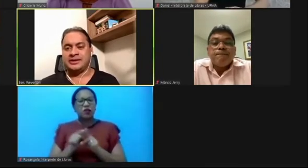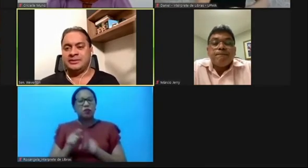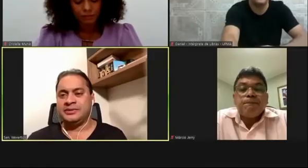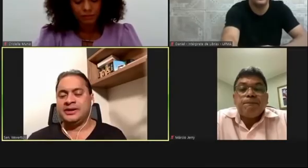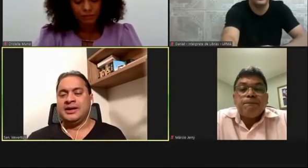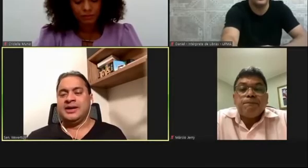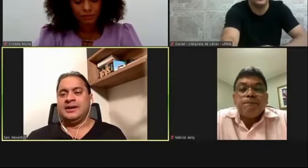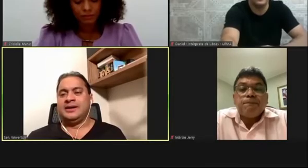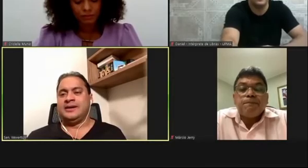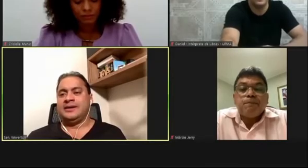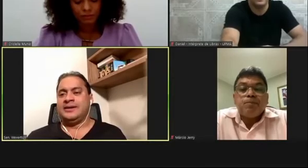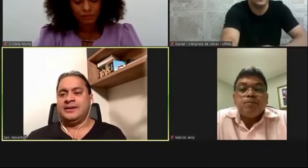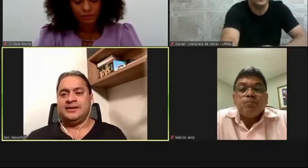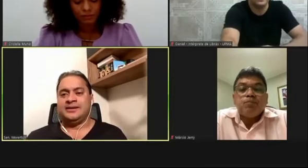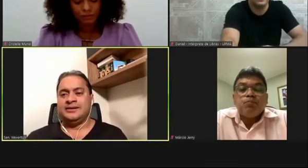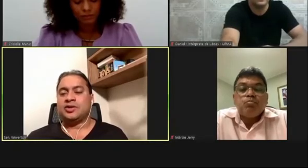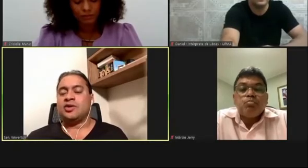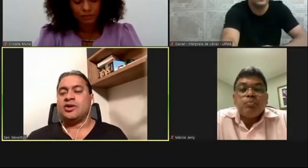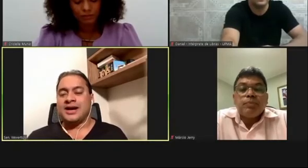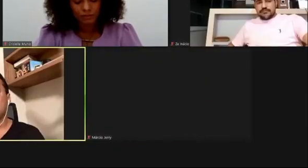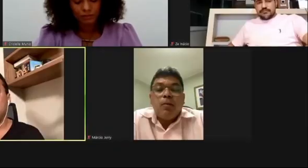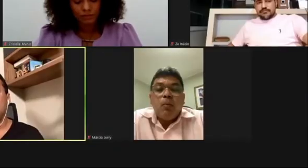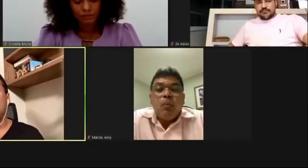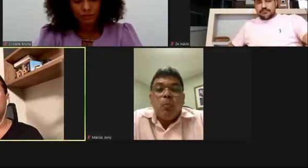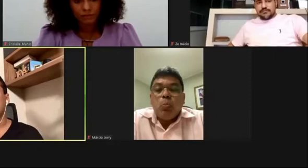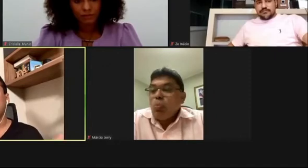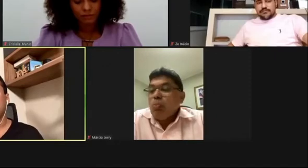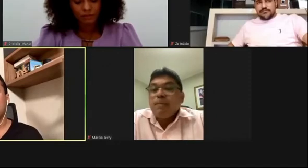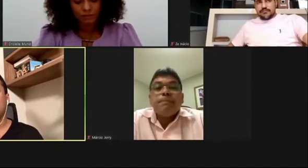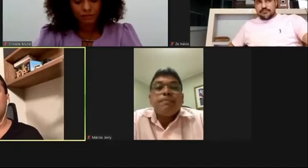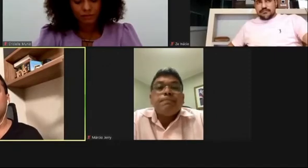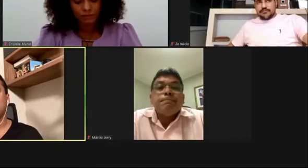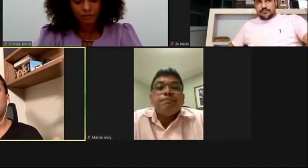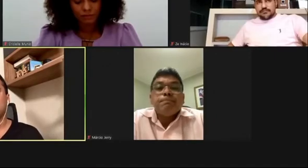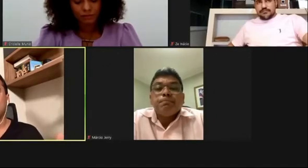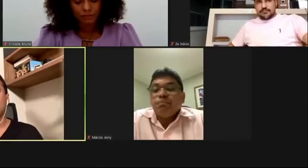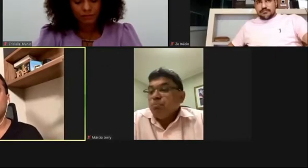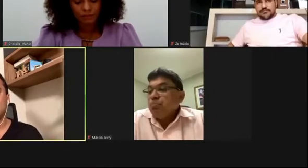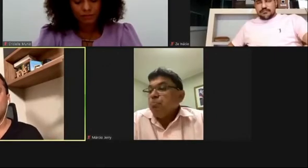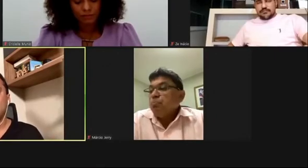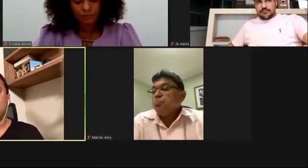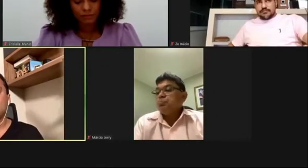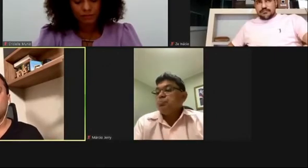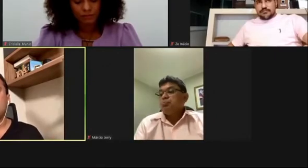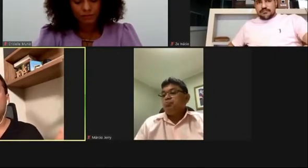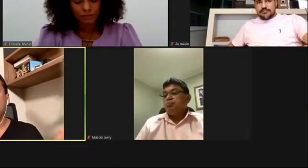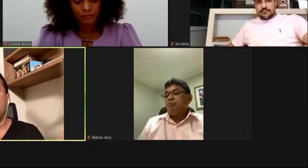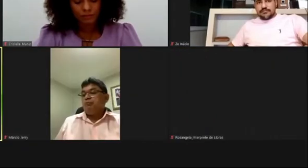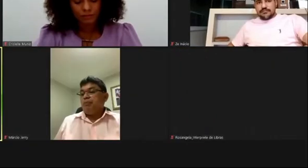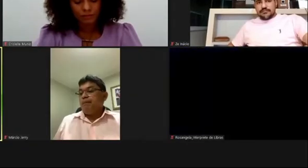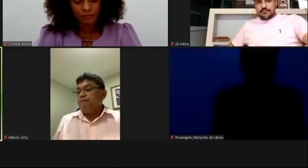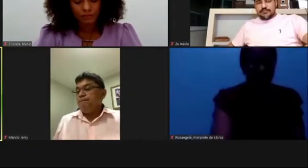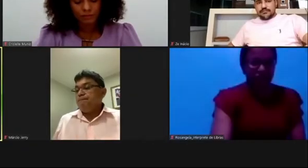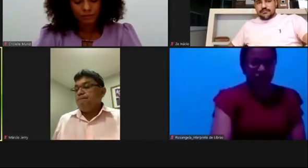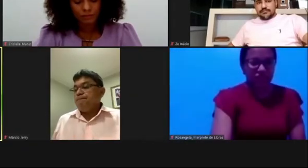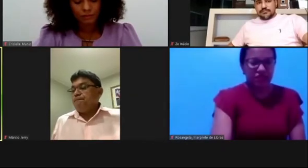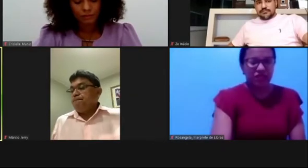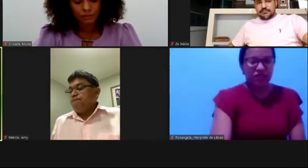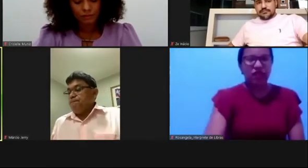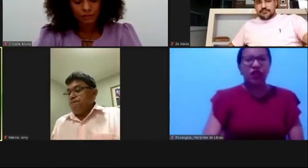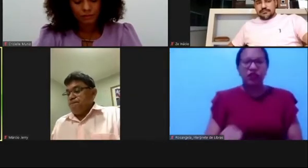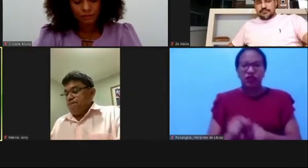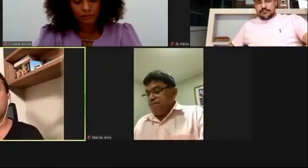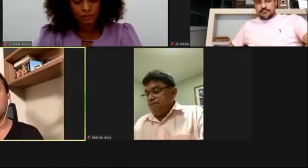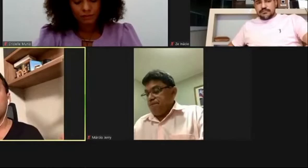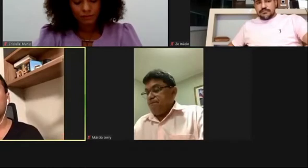Latina, Caribe, e trocar experiências de verdade para que a gente pudesse ali dar um norte e cada um sair